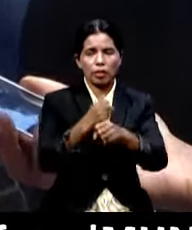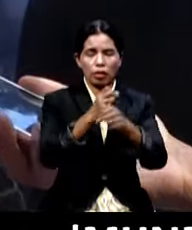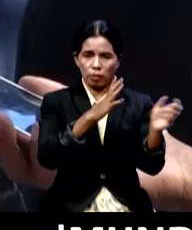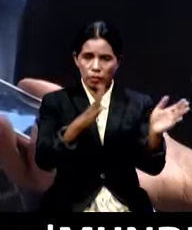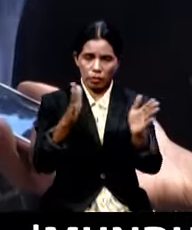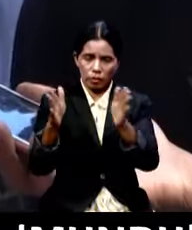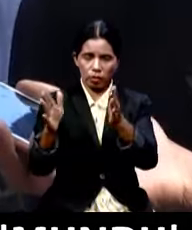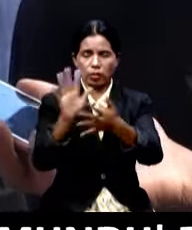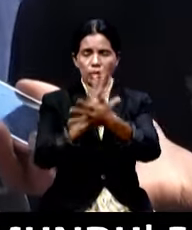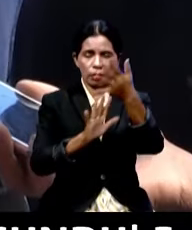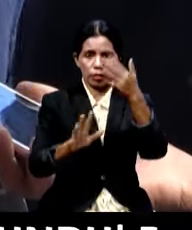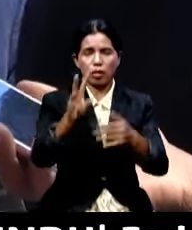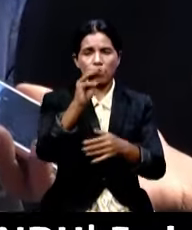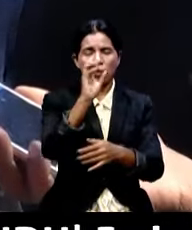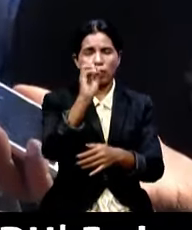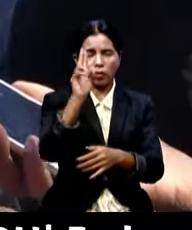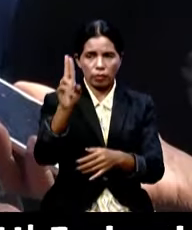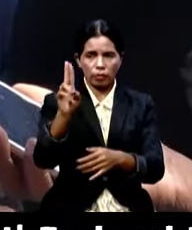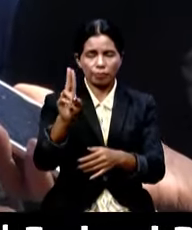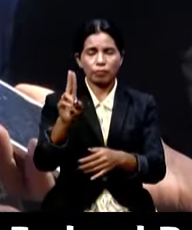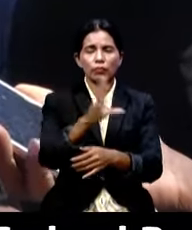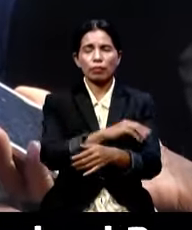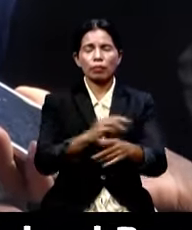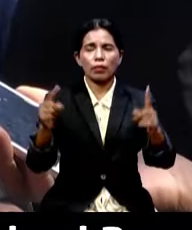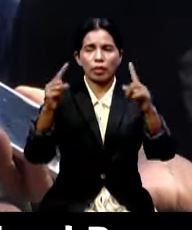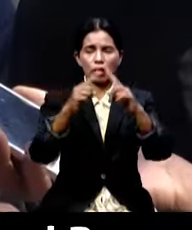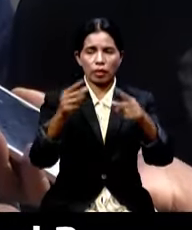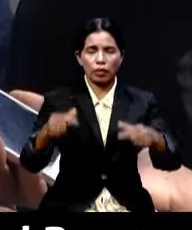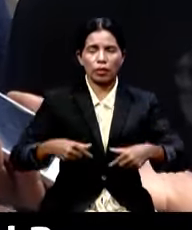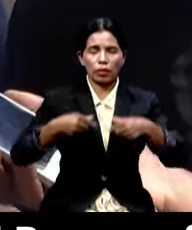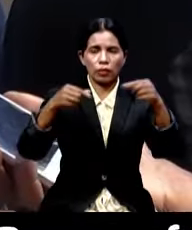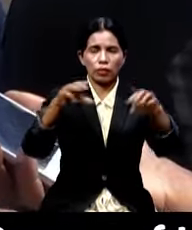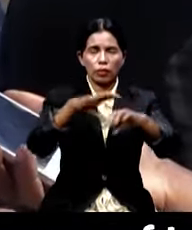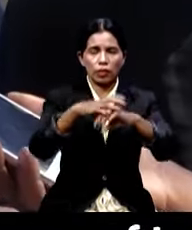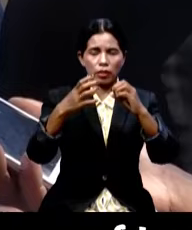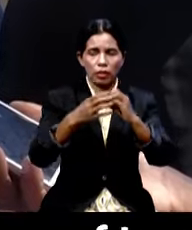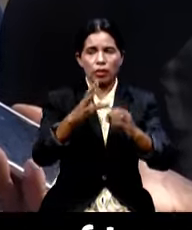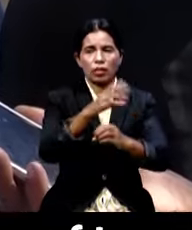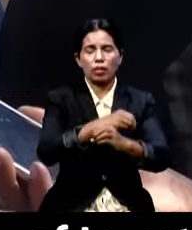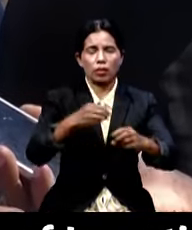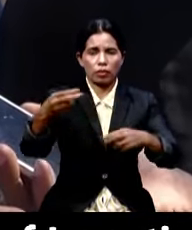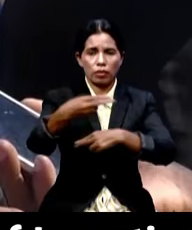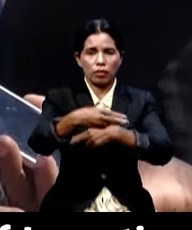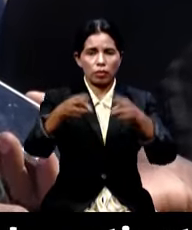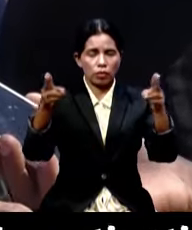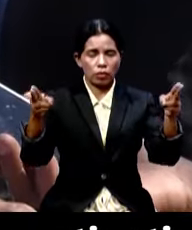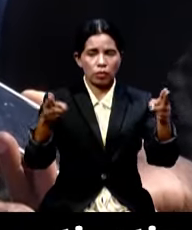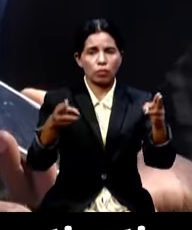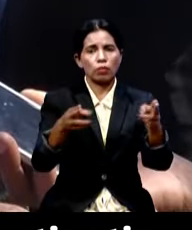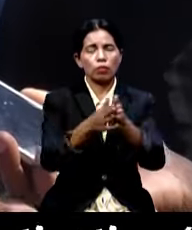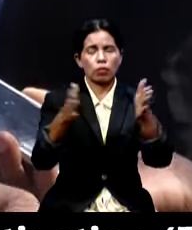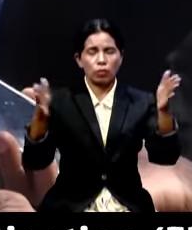ba MOU ida no tentenimento ida ba atribusang rai o medidas de sektaris para ita bela hau